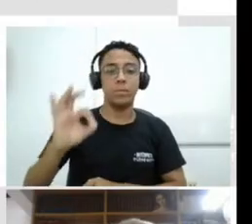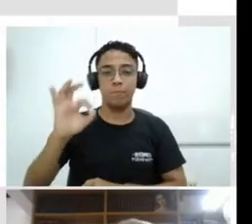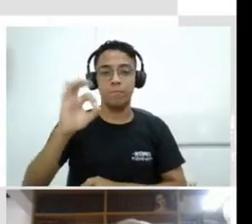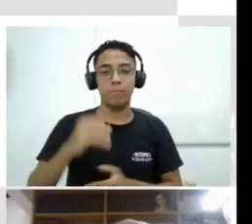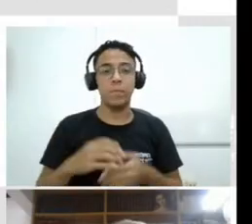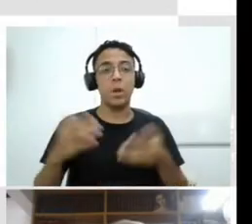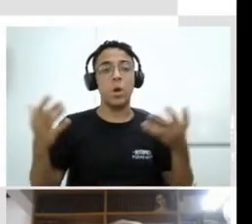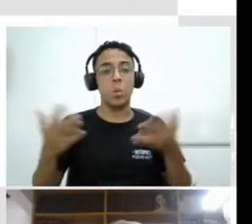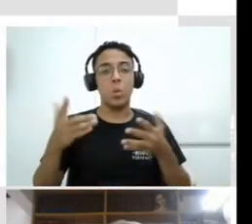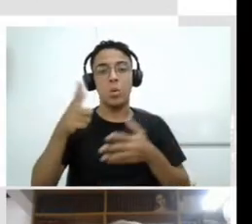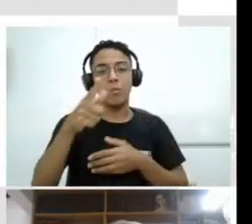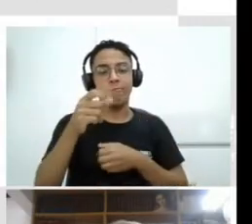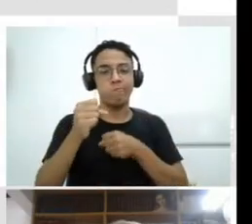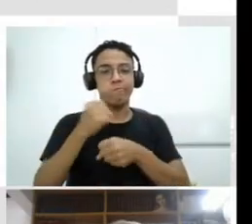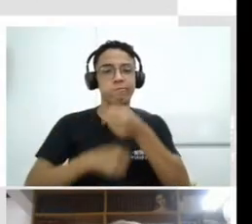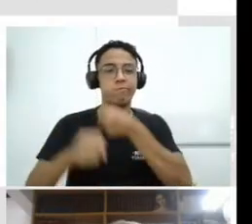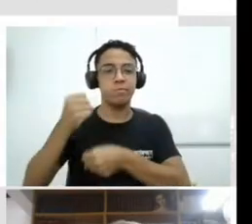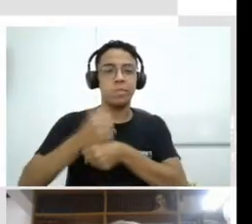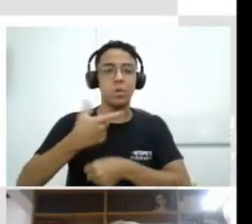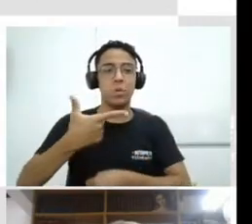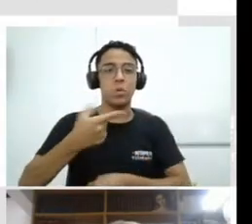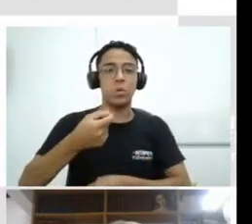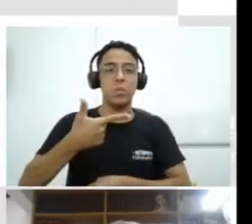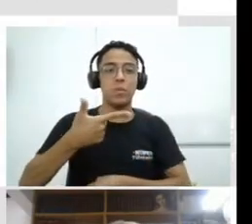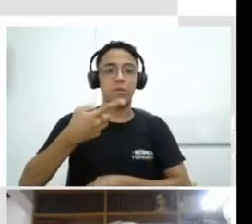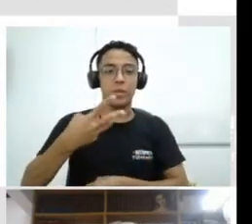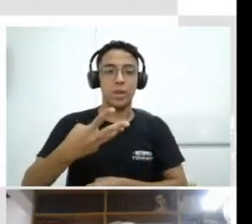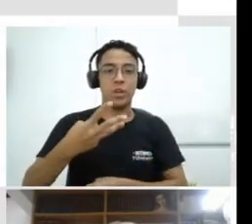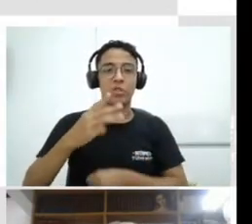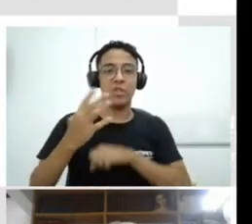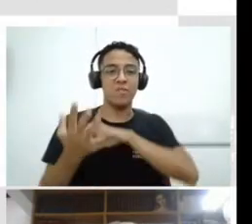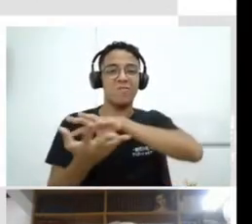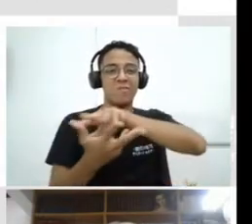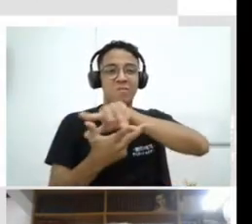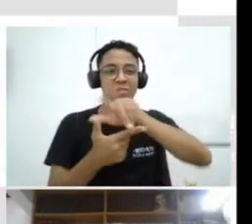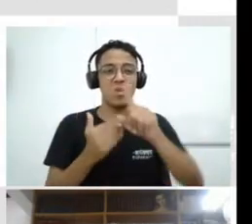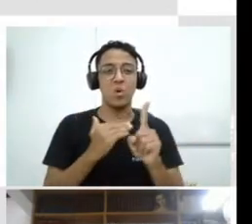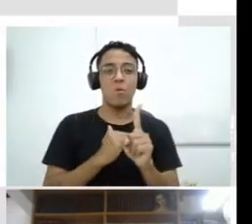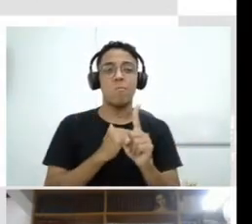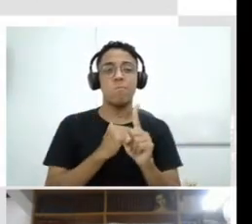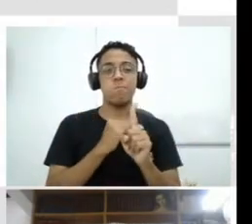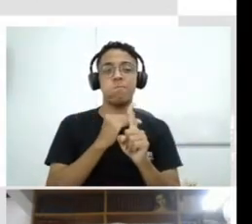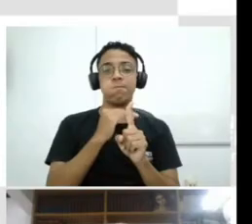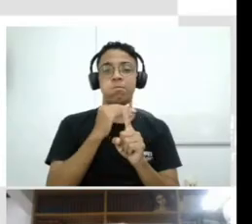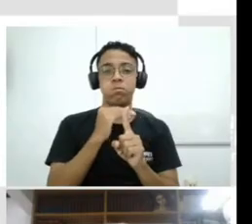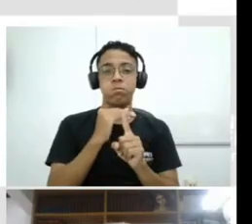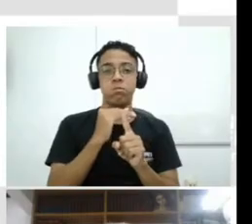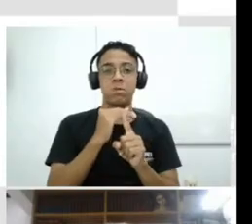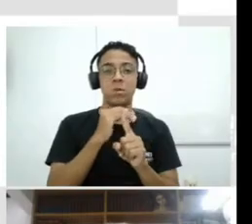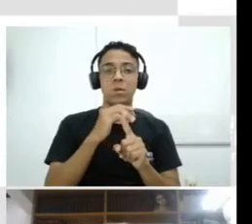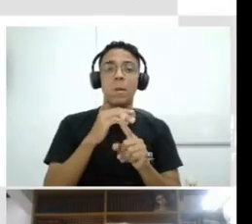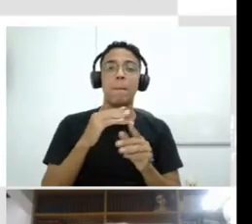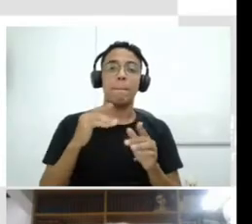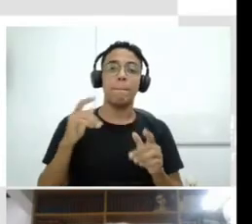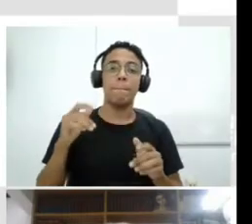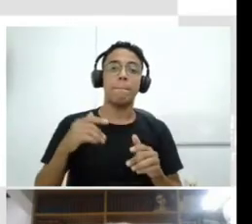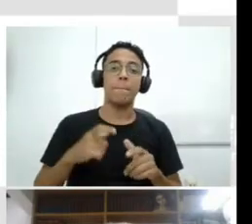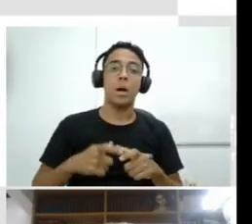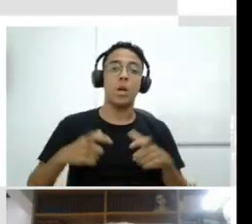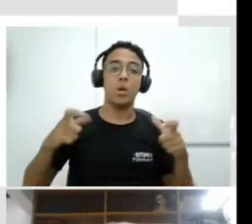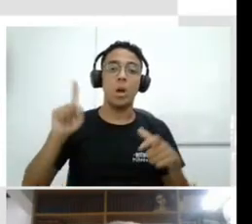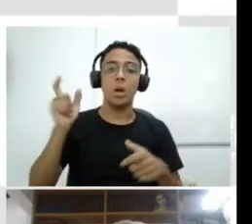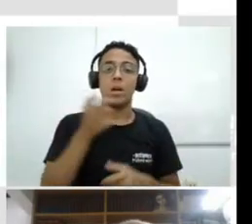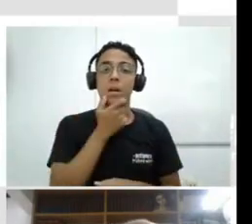2023, portanto, com um aquecimento já segundo essas três instituições, o Met Official Inglaterra, 1,46